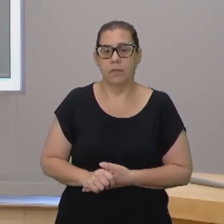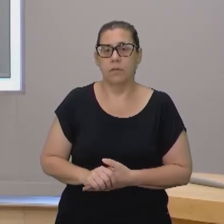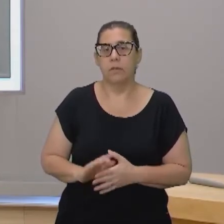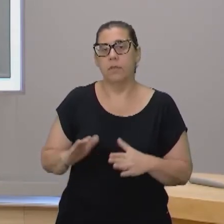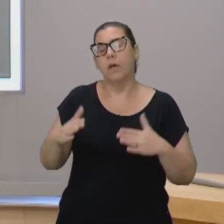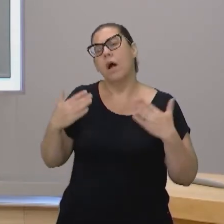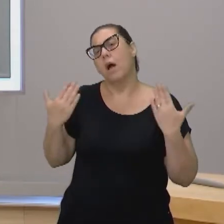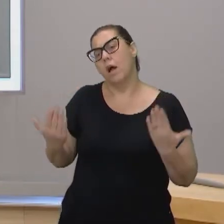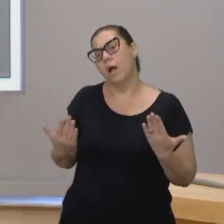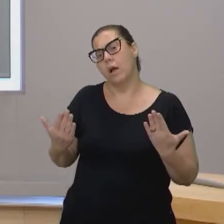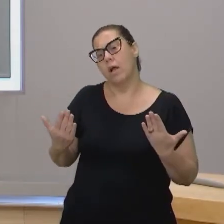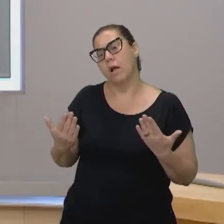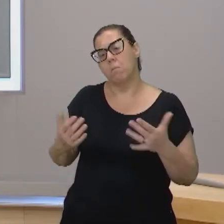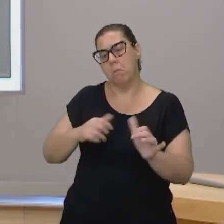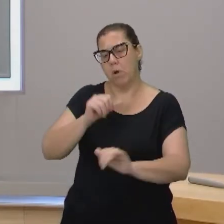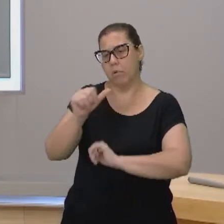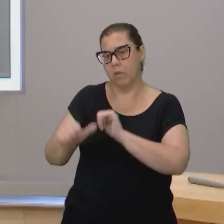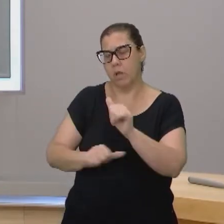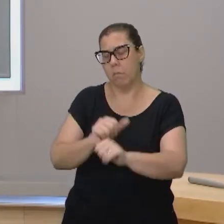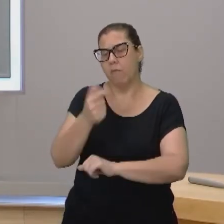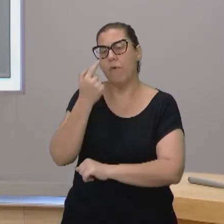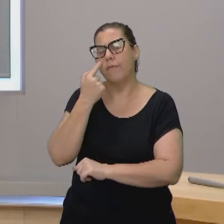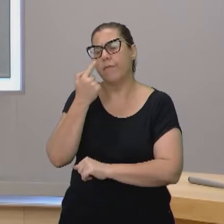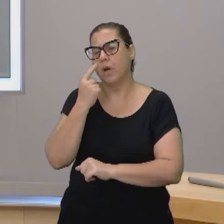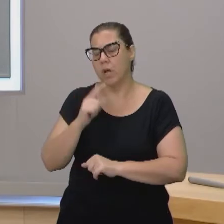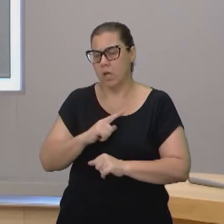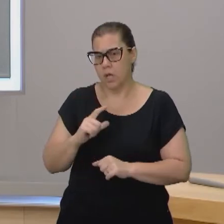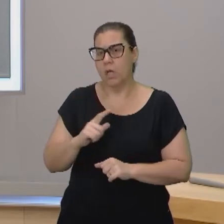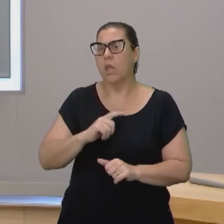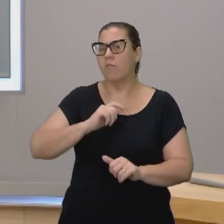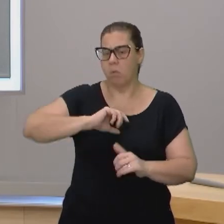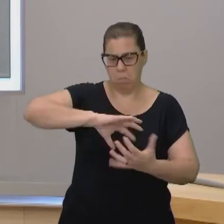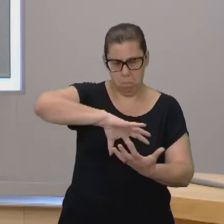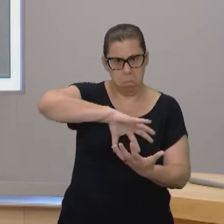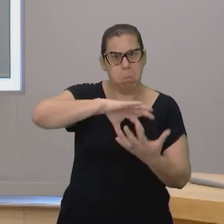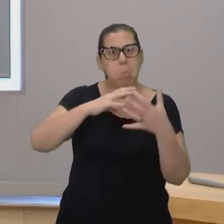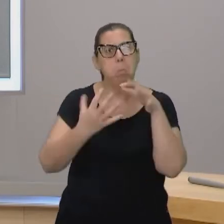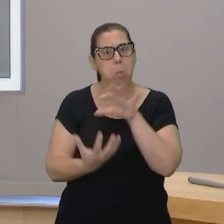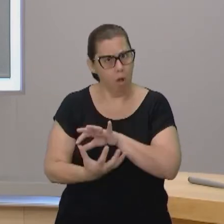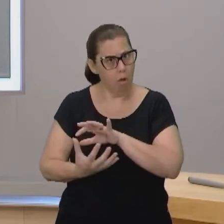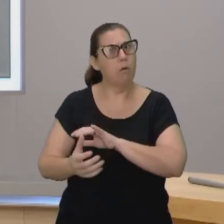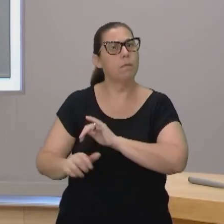bem, agora a gente vai mudar porque a gente vai ver que houve uma grande transformação nesse